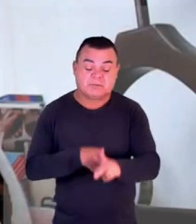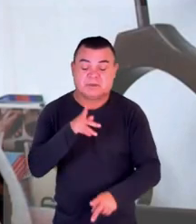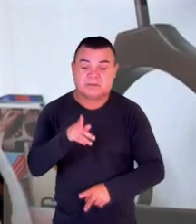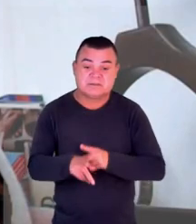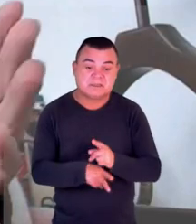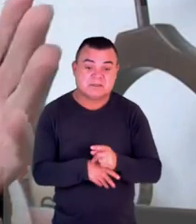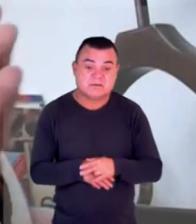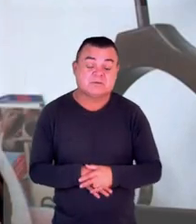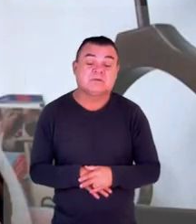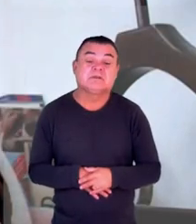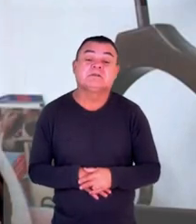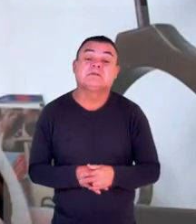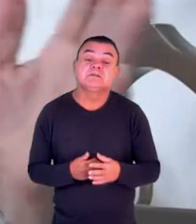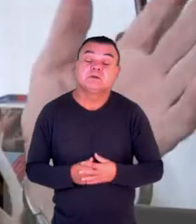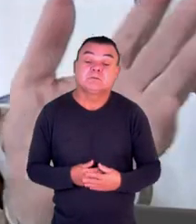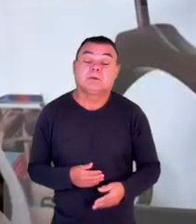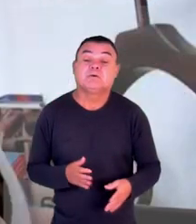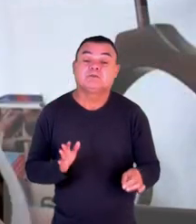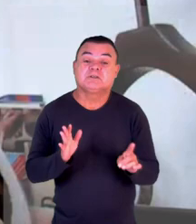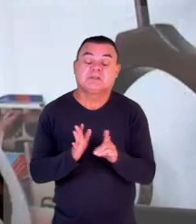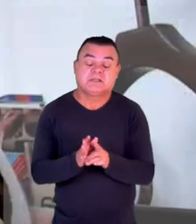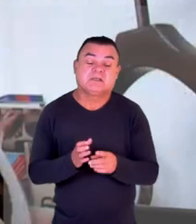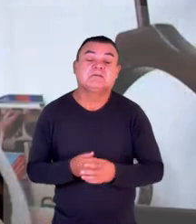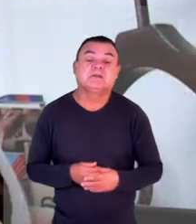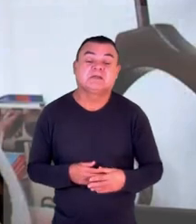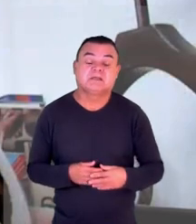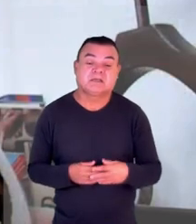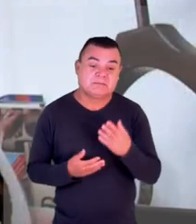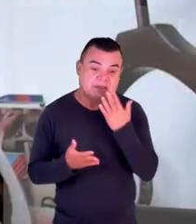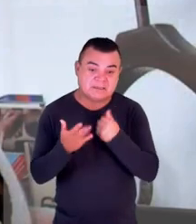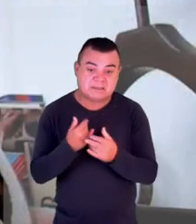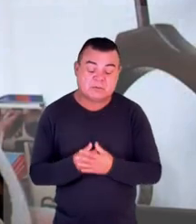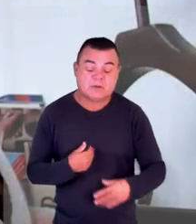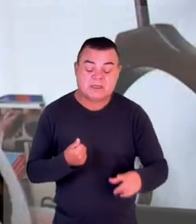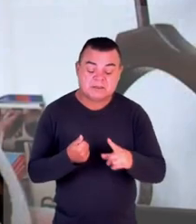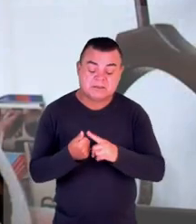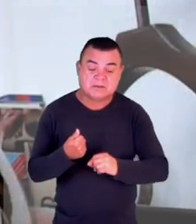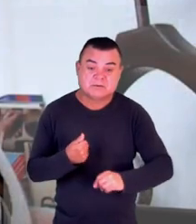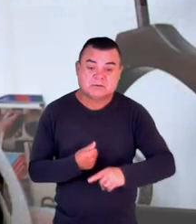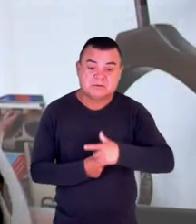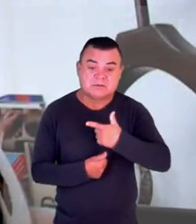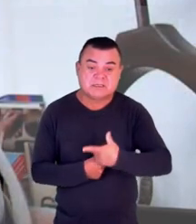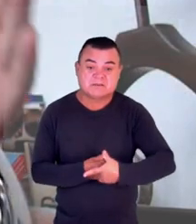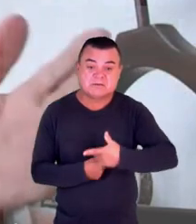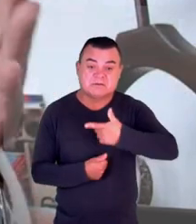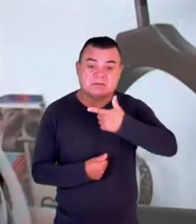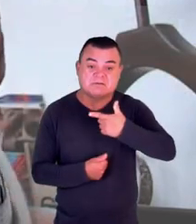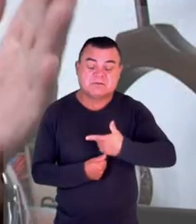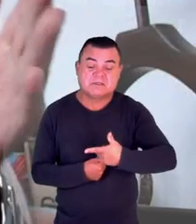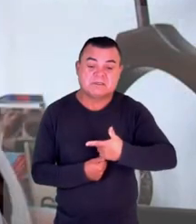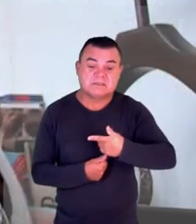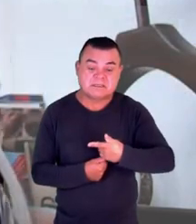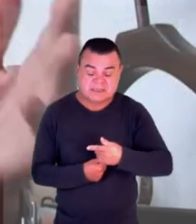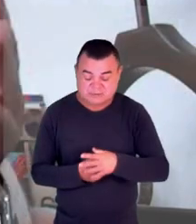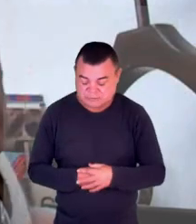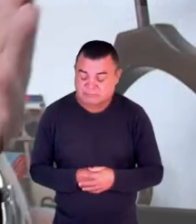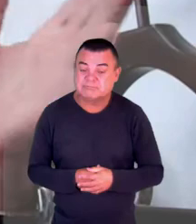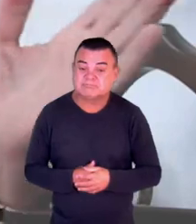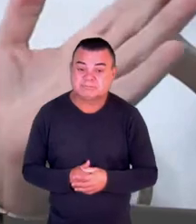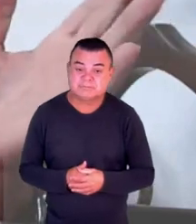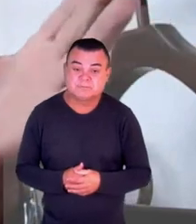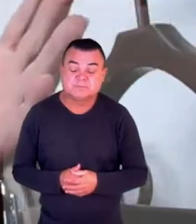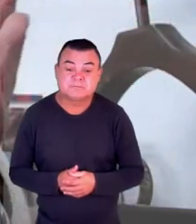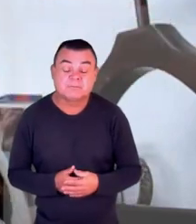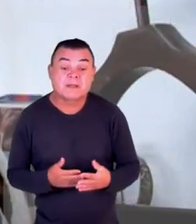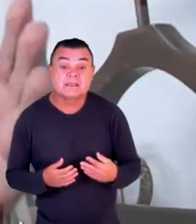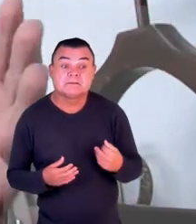direito à alimentação né o artigo 227 da Constituição estabelecendo ser dever da família da sociedade do Estado